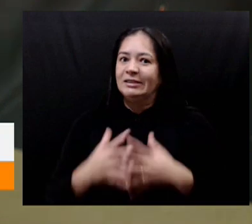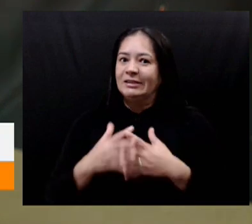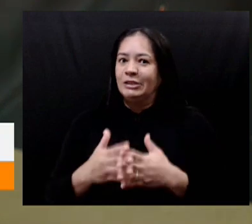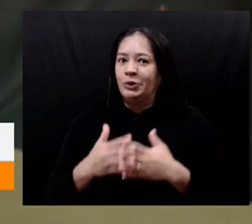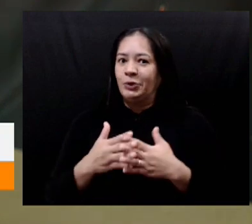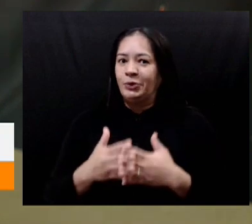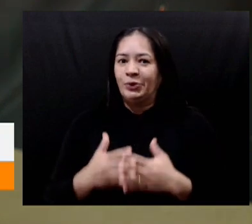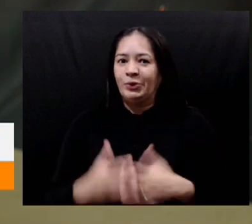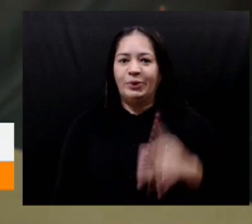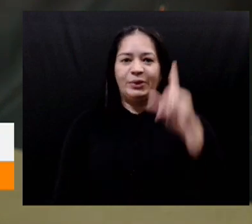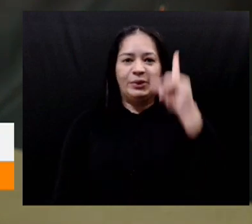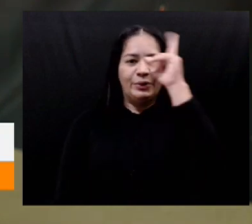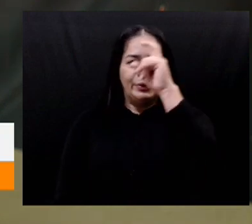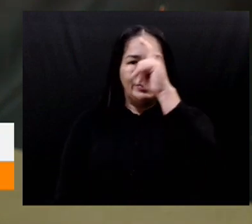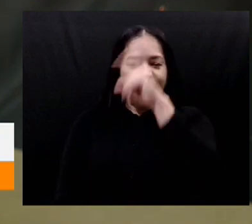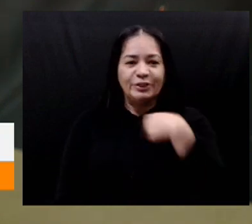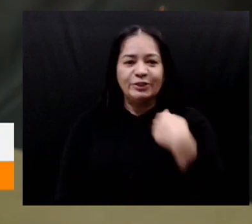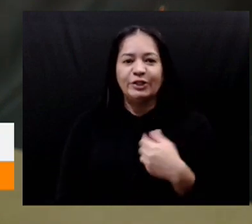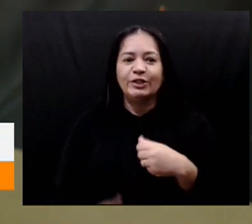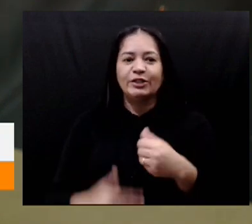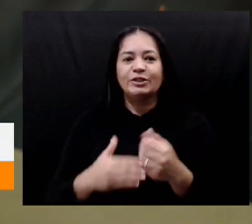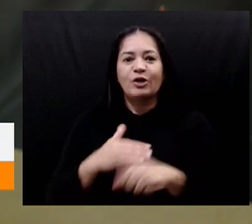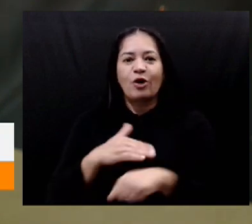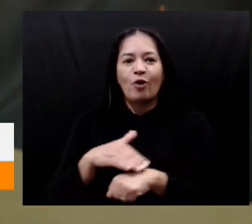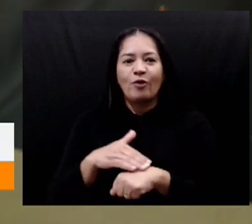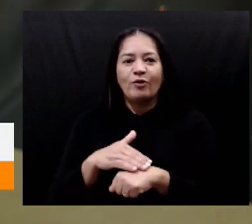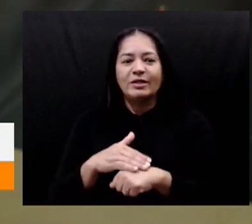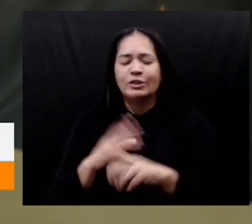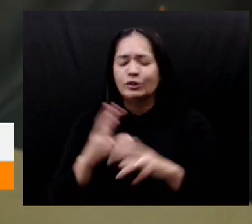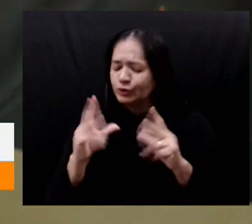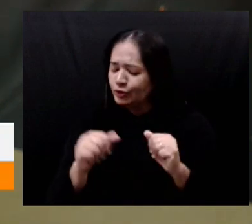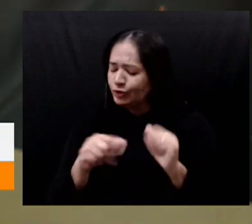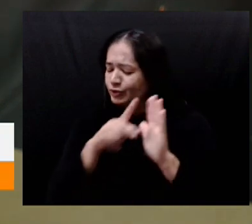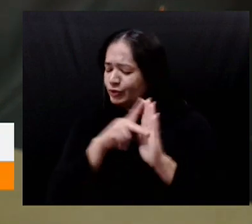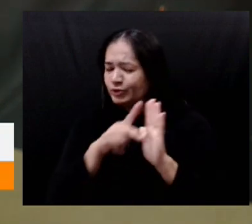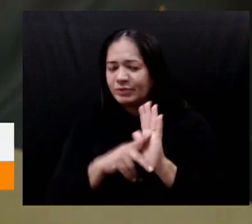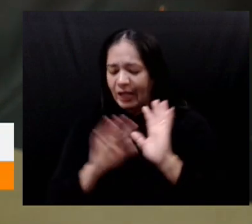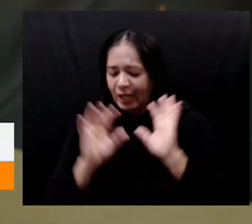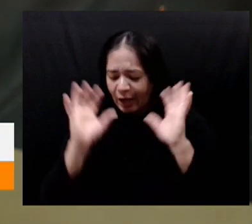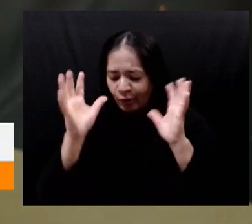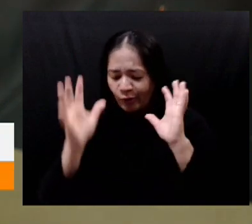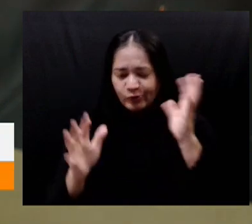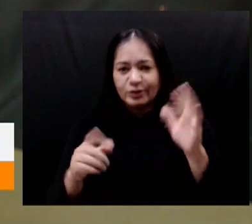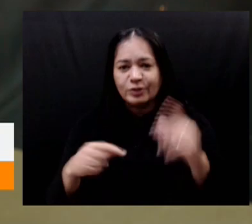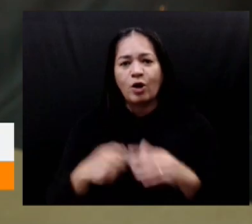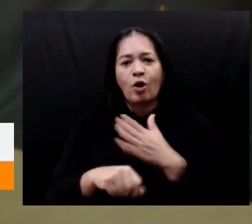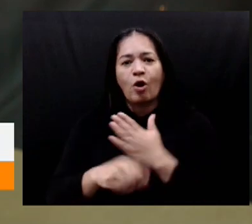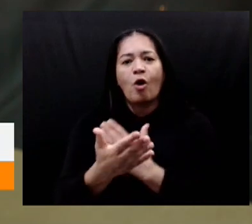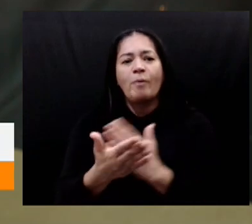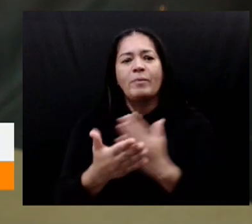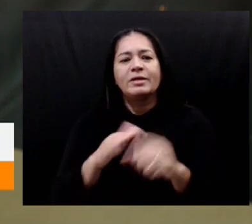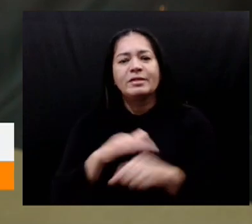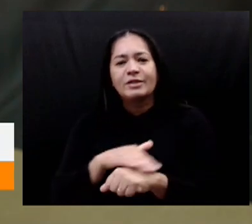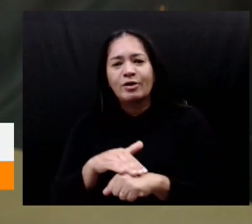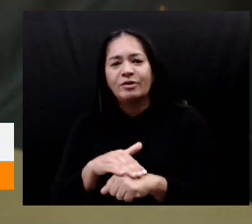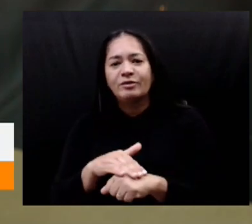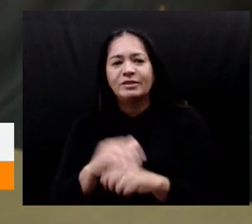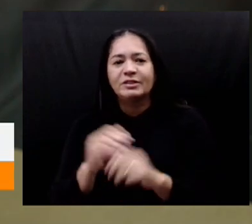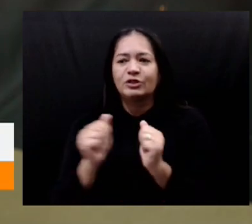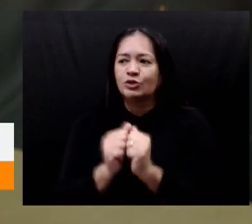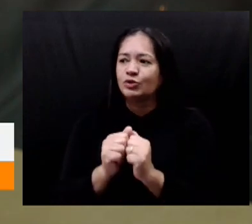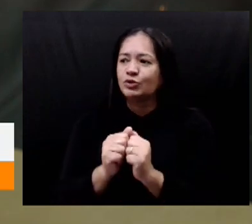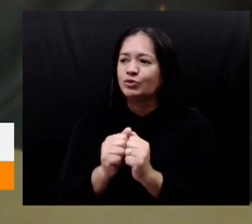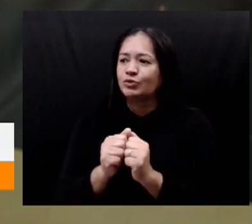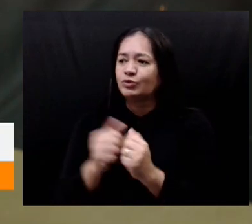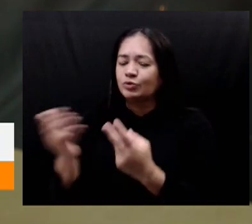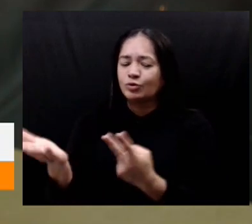começa a conversar, todos os programas acontece isso, a gente começa a conversar com os entrevistados, e aí a gente vai percorrendo